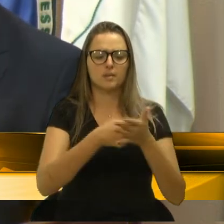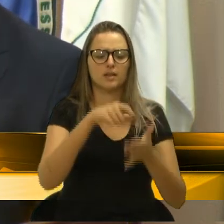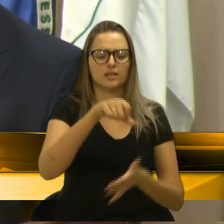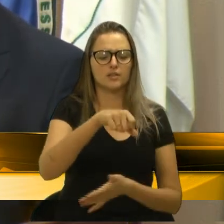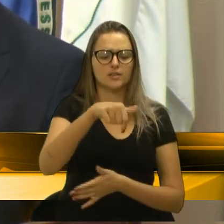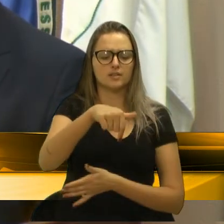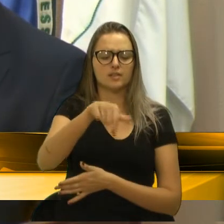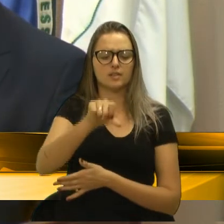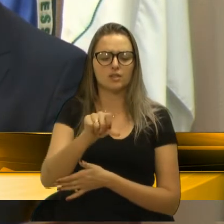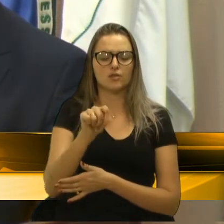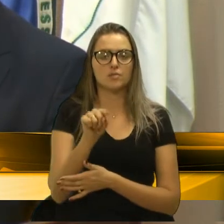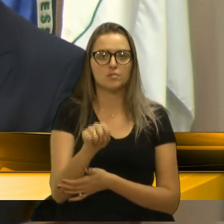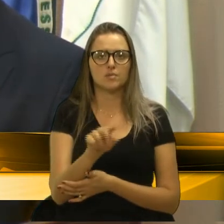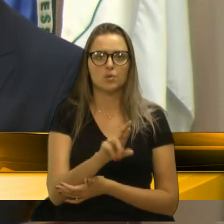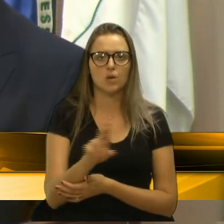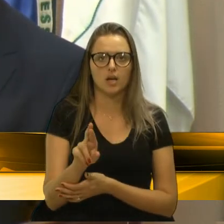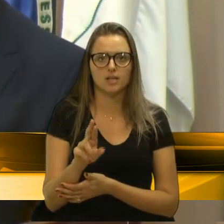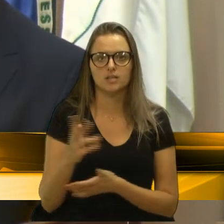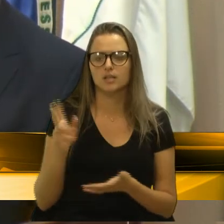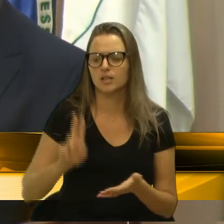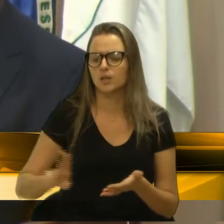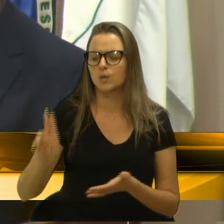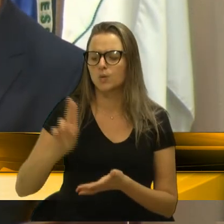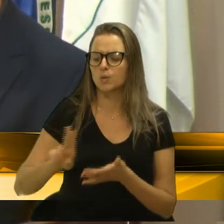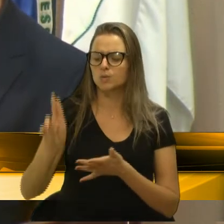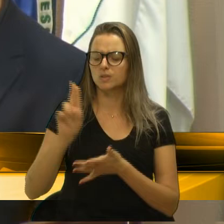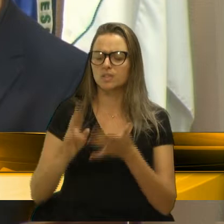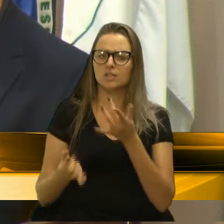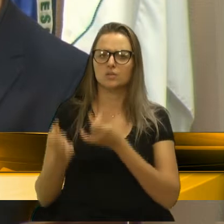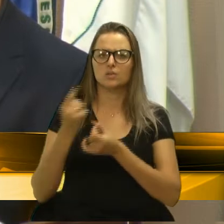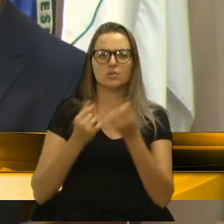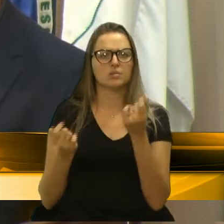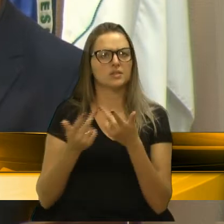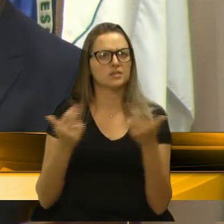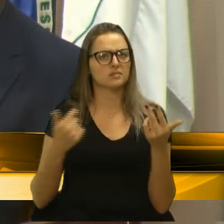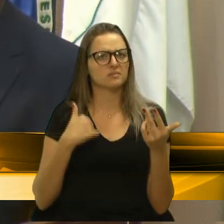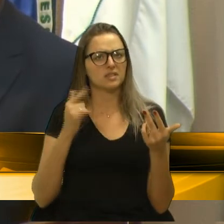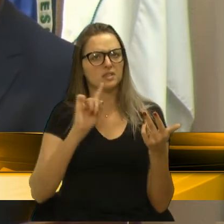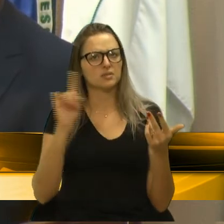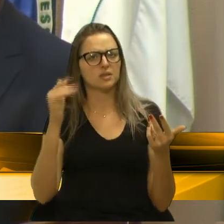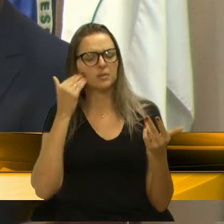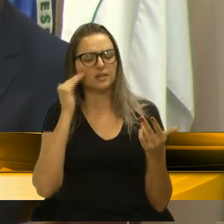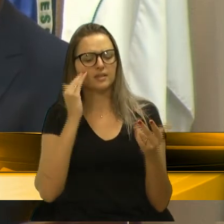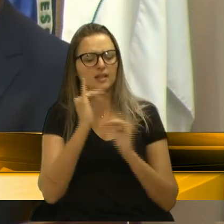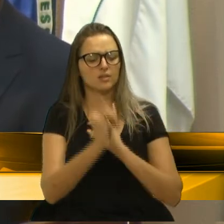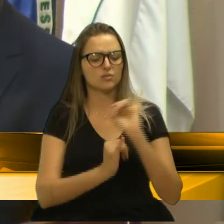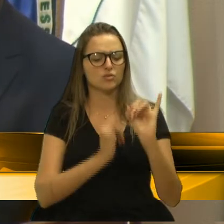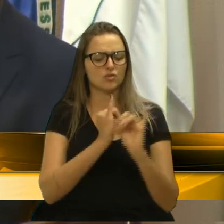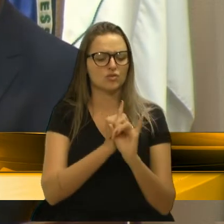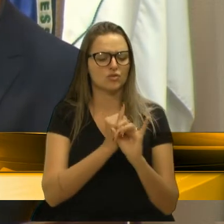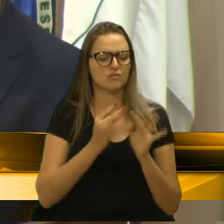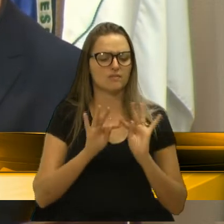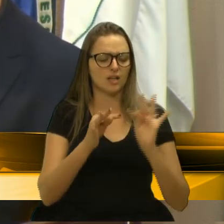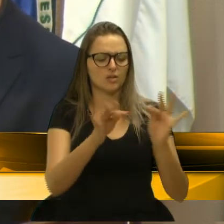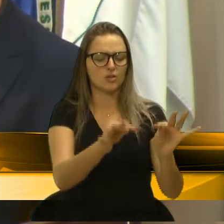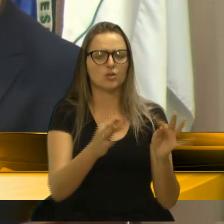mil, utilizando algumas situações que, olha, eu não entendo de TI, mas assim, um